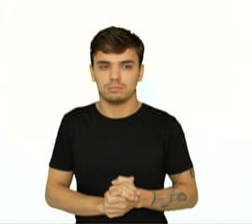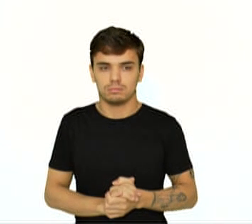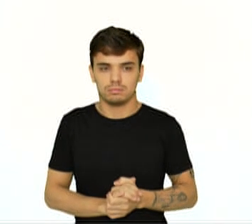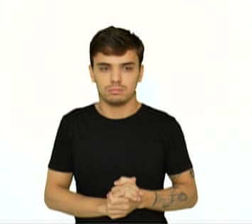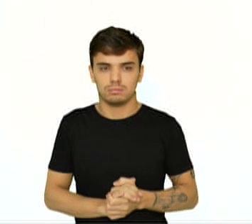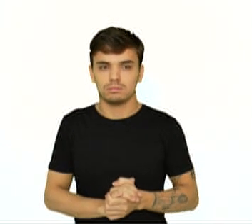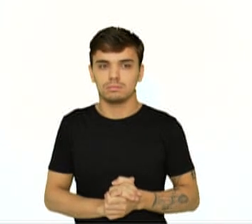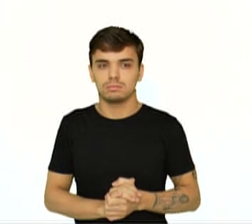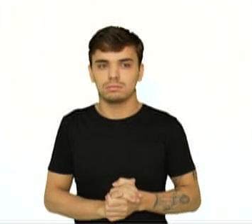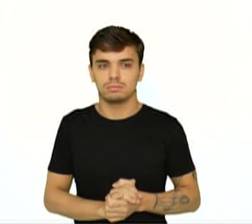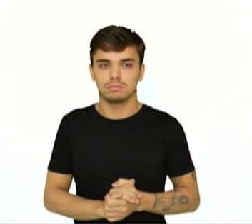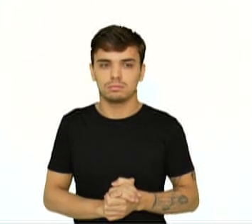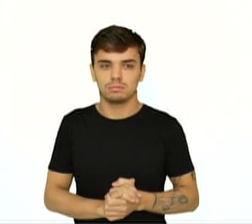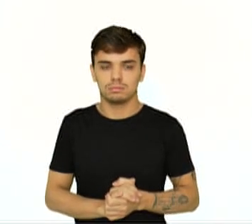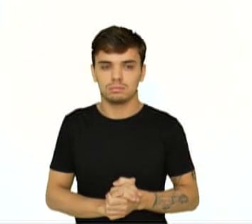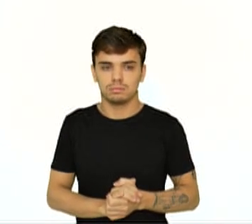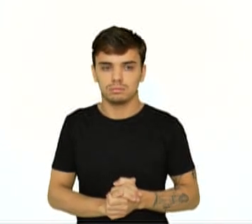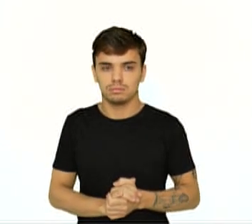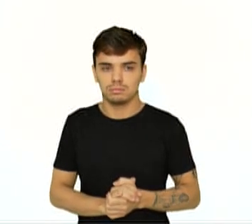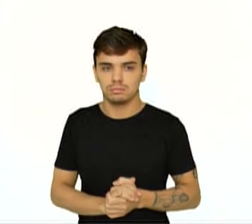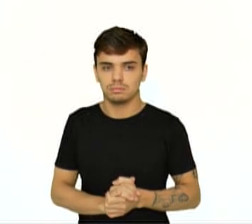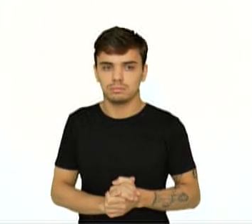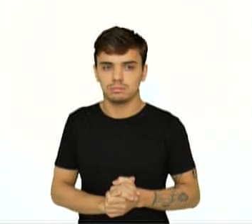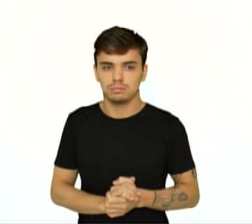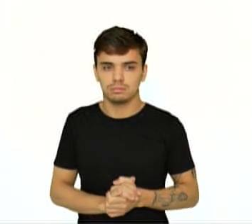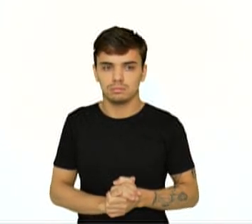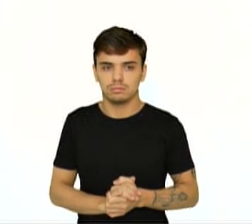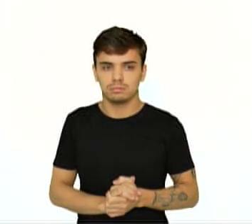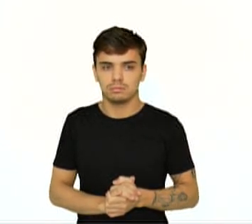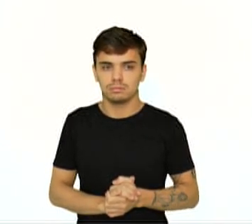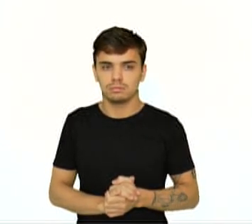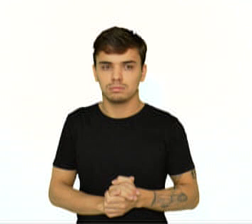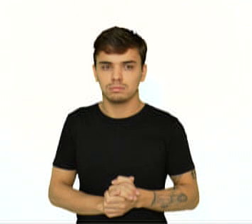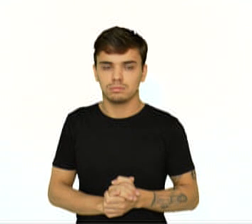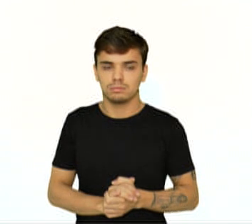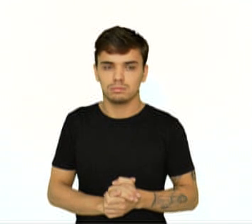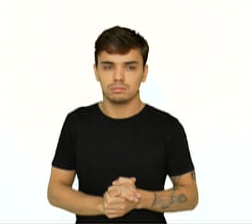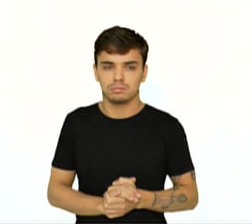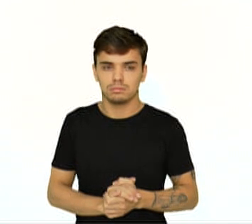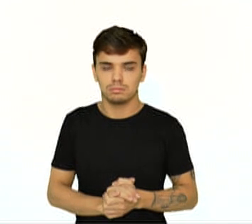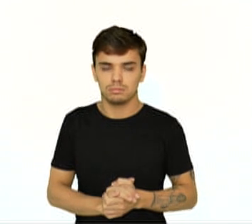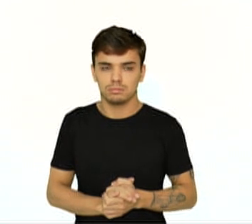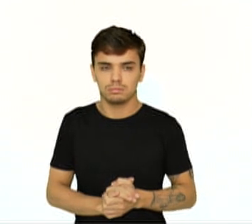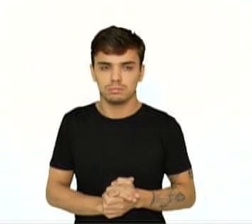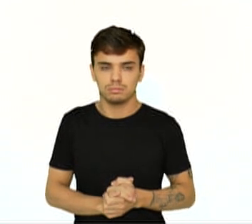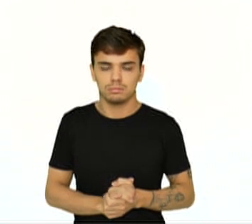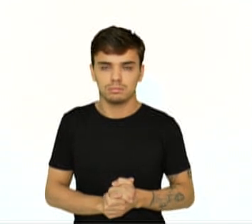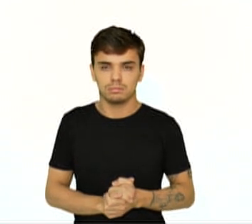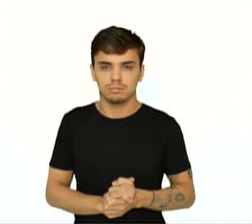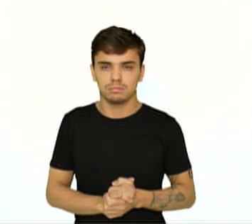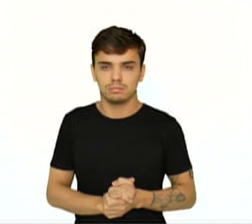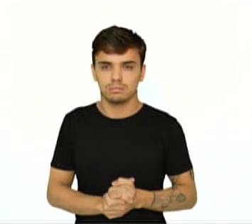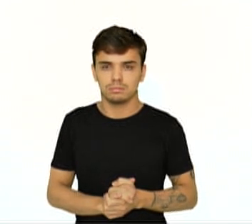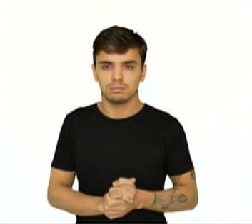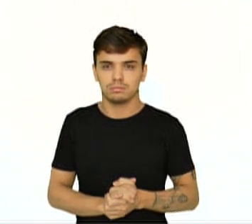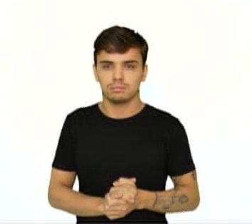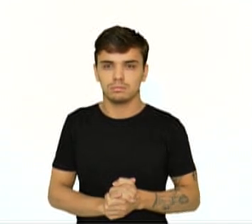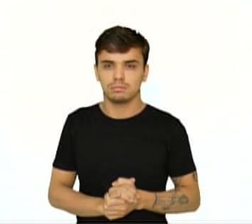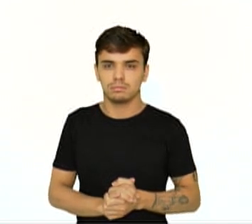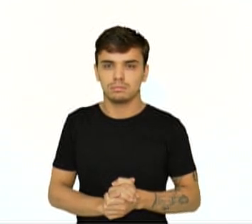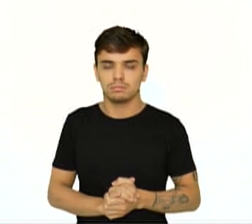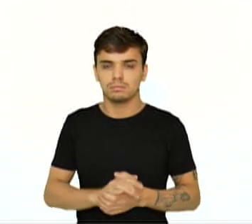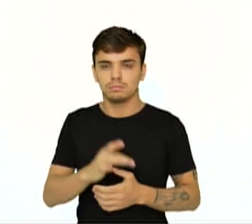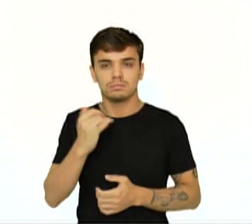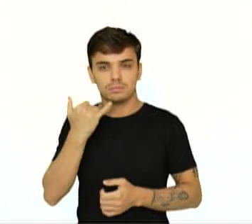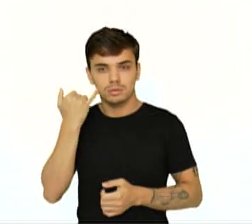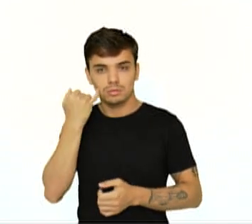beba água, leite descremada, né? O leite desnatado, ou jugo de naranja, o suco de